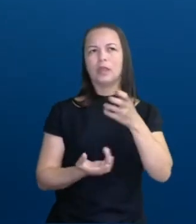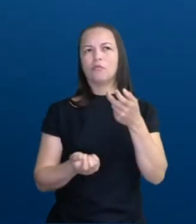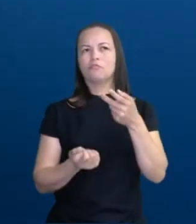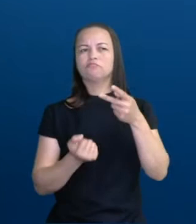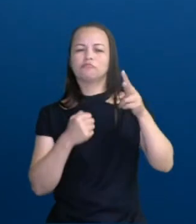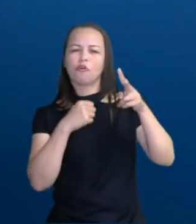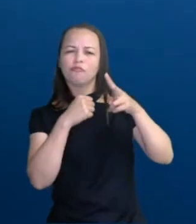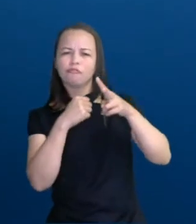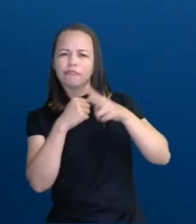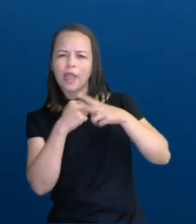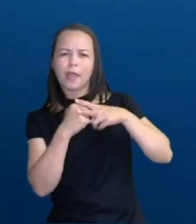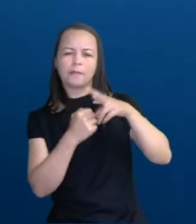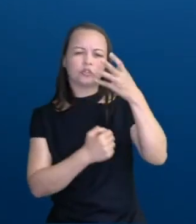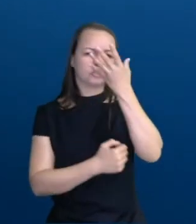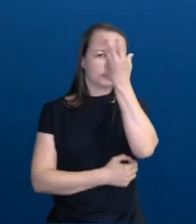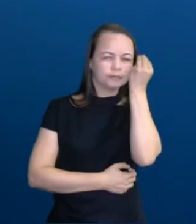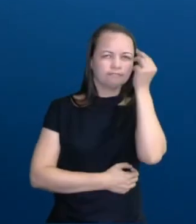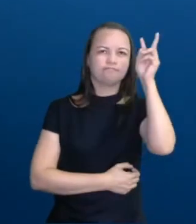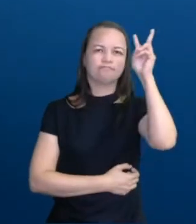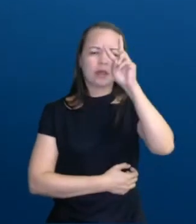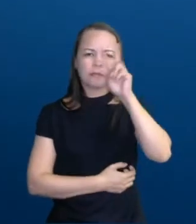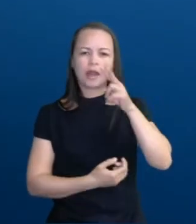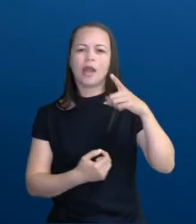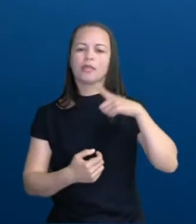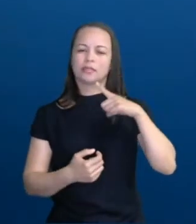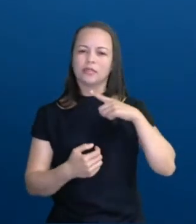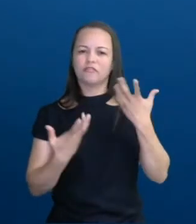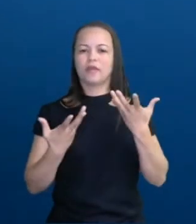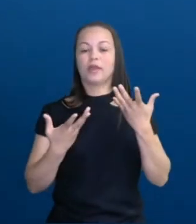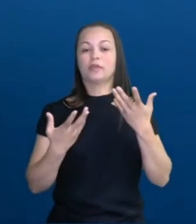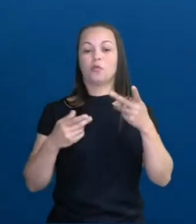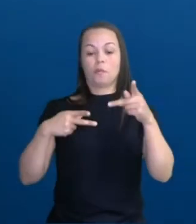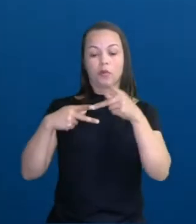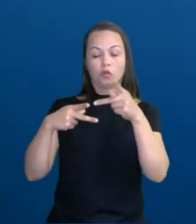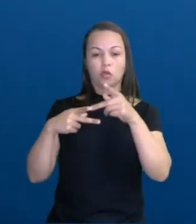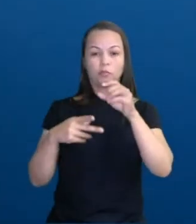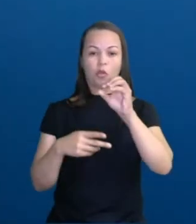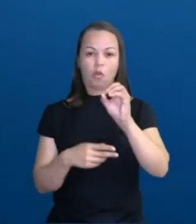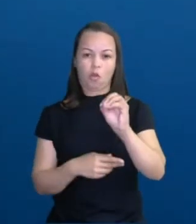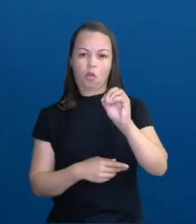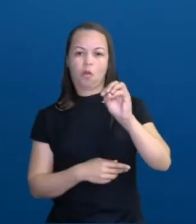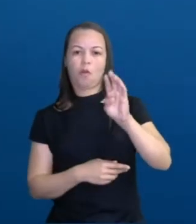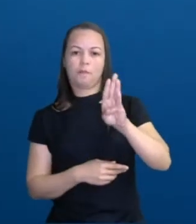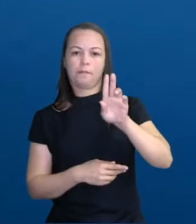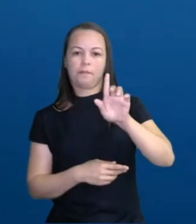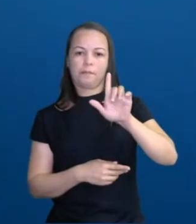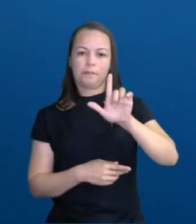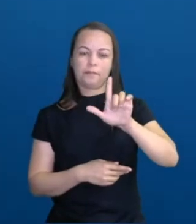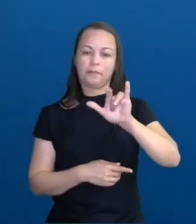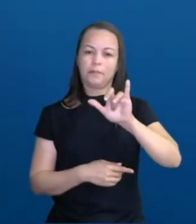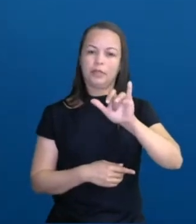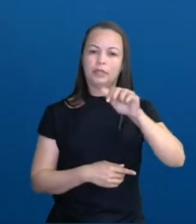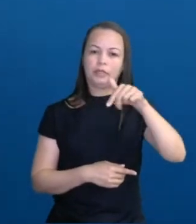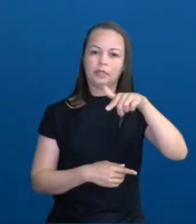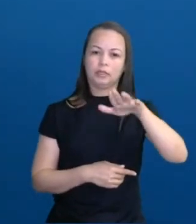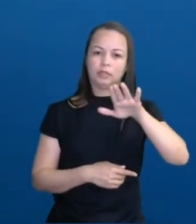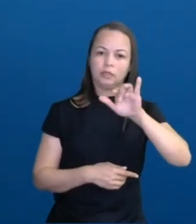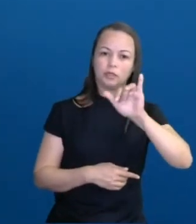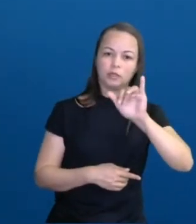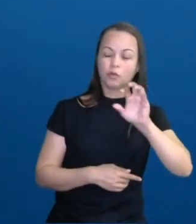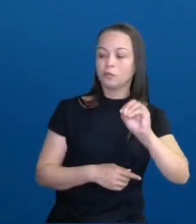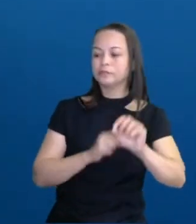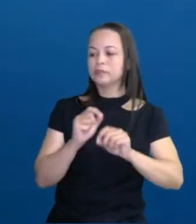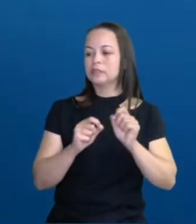ou quando o verbo lembrar vier acompanhado de pronomes oblíquos e nesse caso nós vamos utilizar